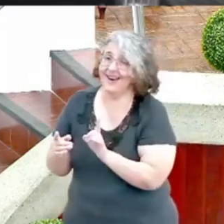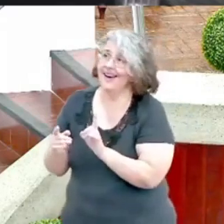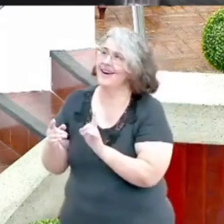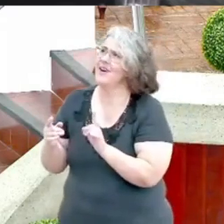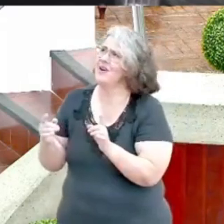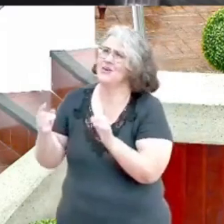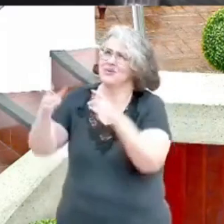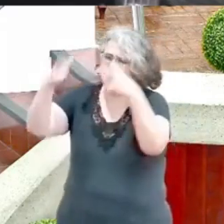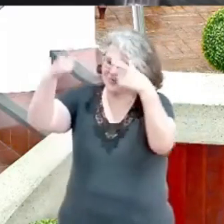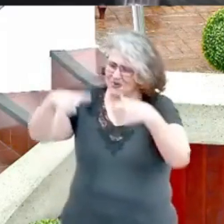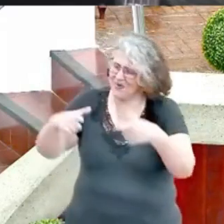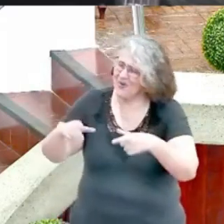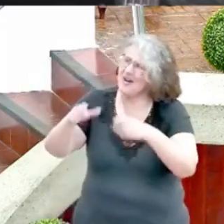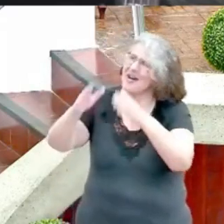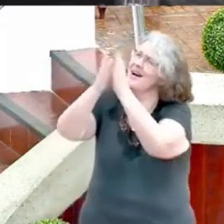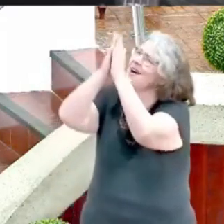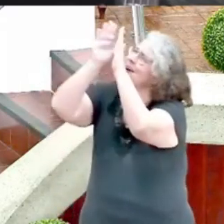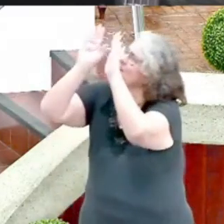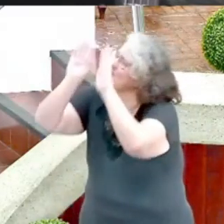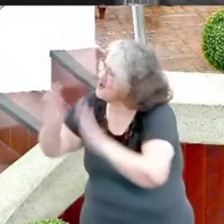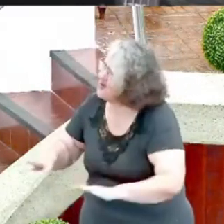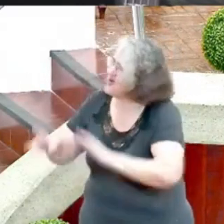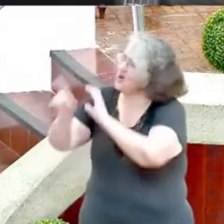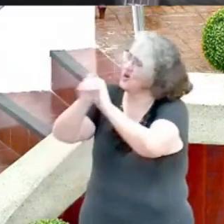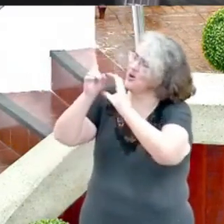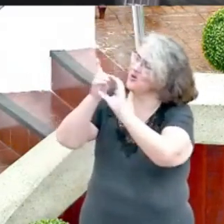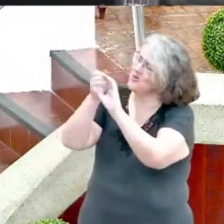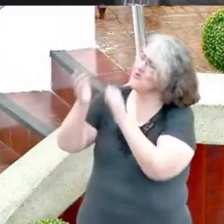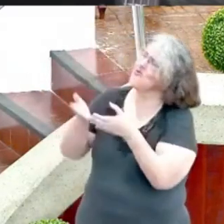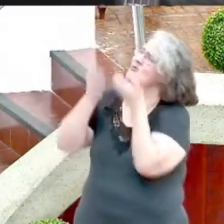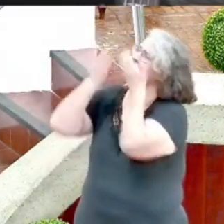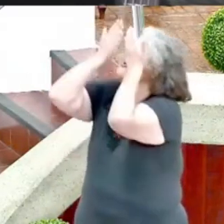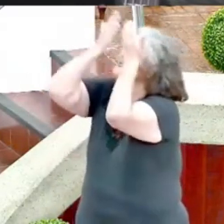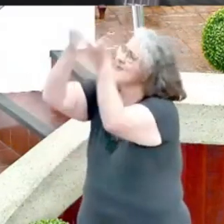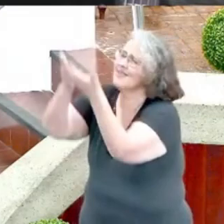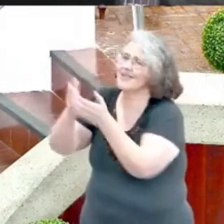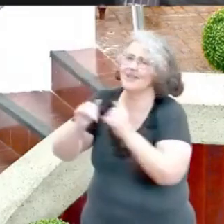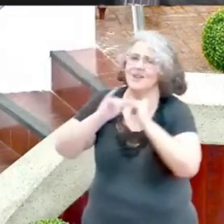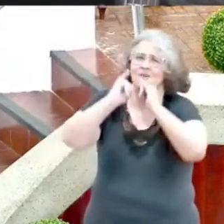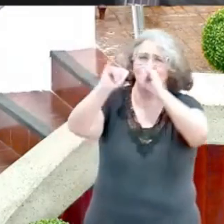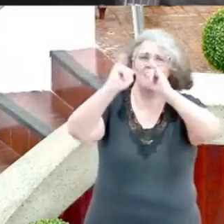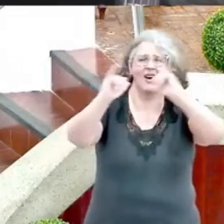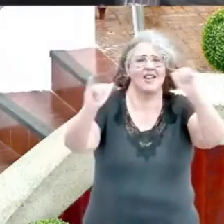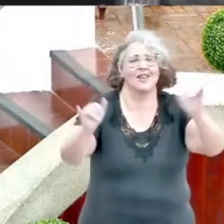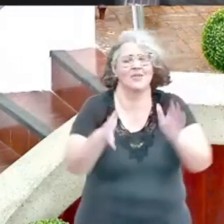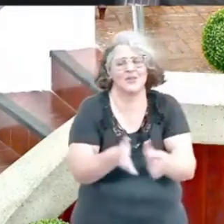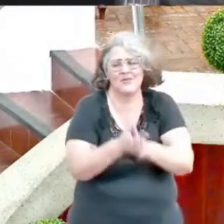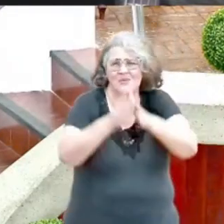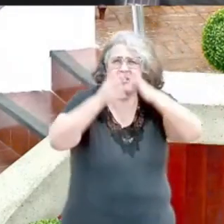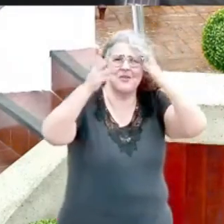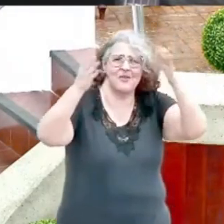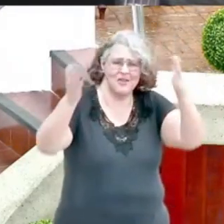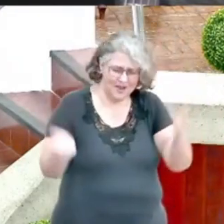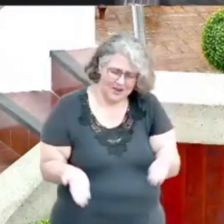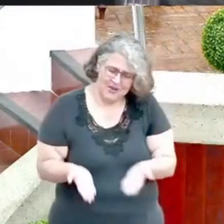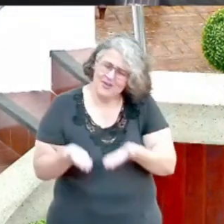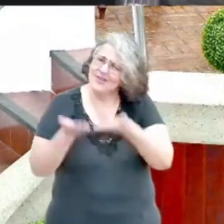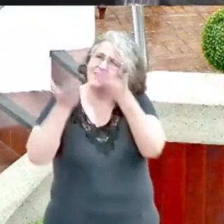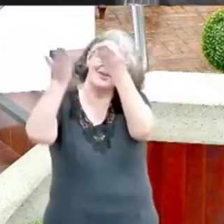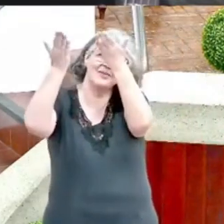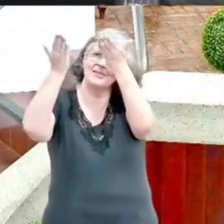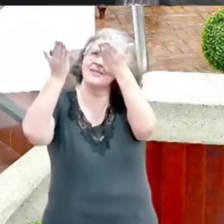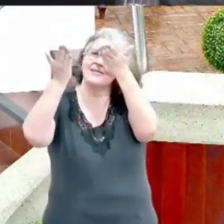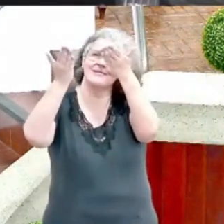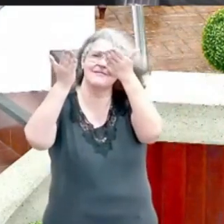Ele, louvando a Ele, prestando-lhe culto, fazendo-lhe orações, proferindo as suas maravilhas, exaltando os seus atributos, sendo